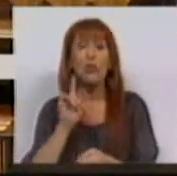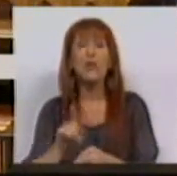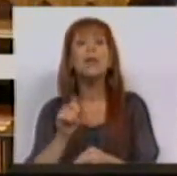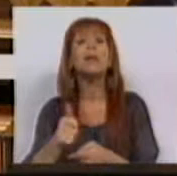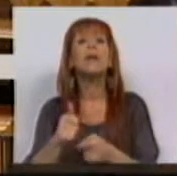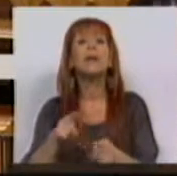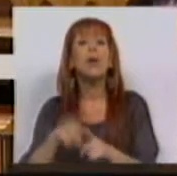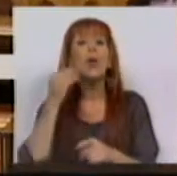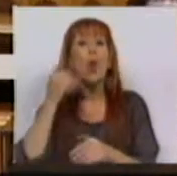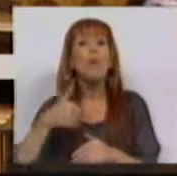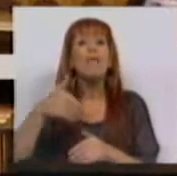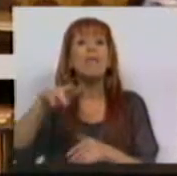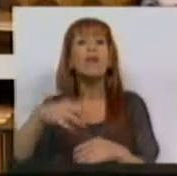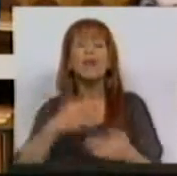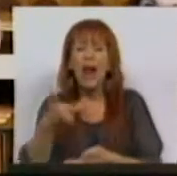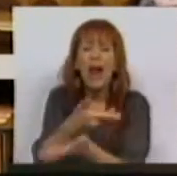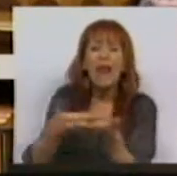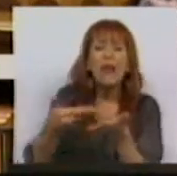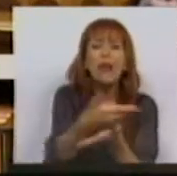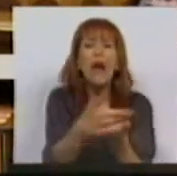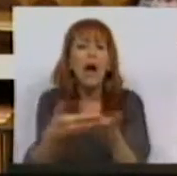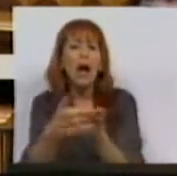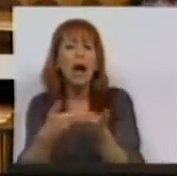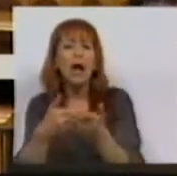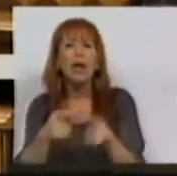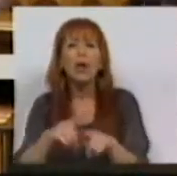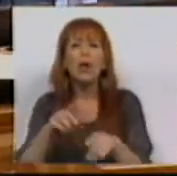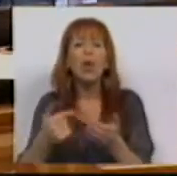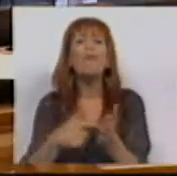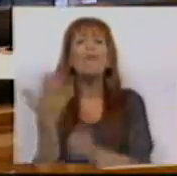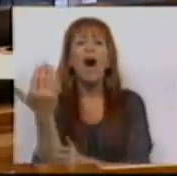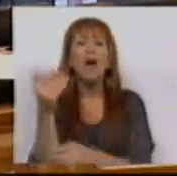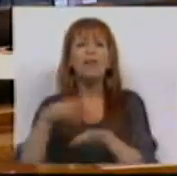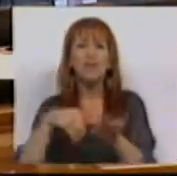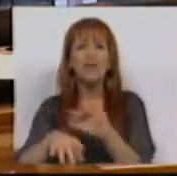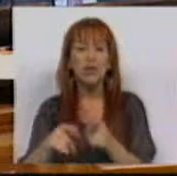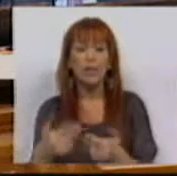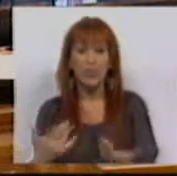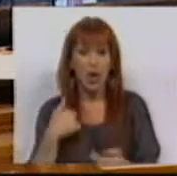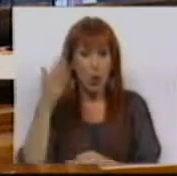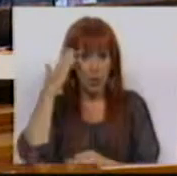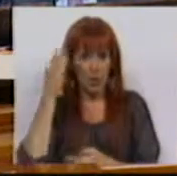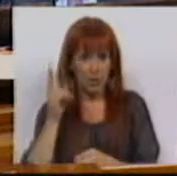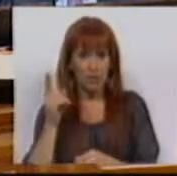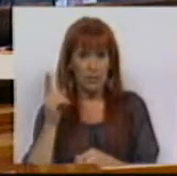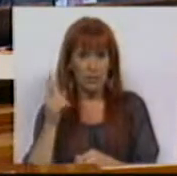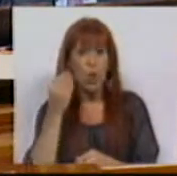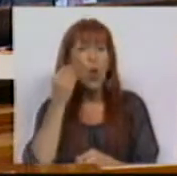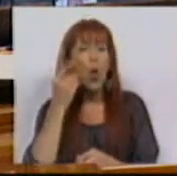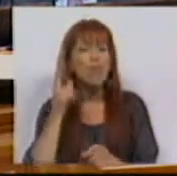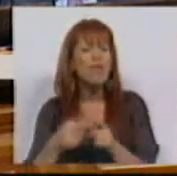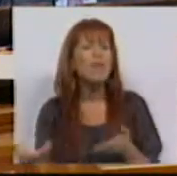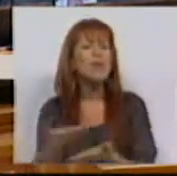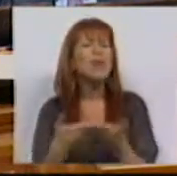era: como vamos lidar com o que falta fazer? E eu julgo que é: como